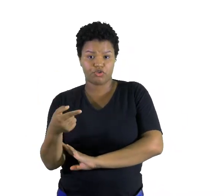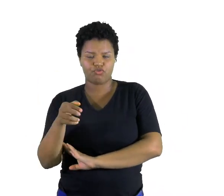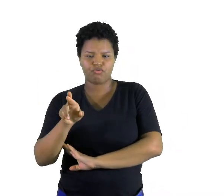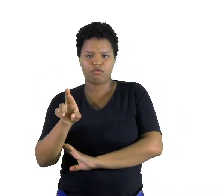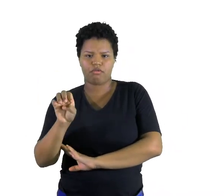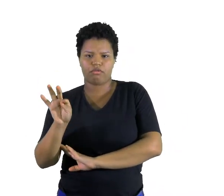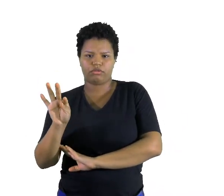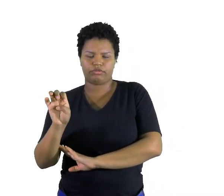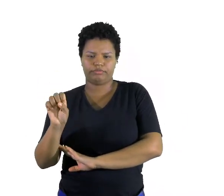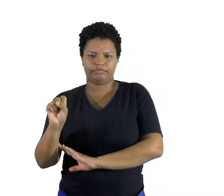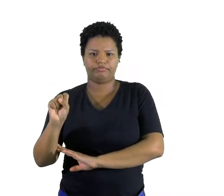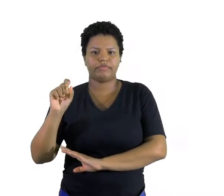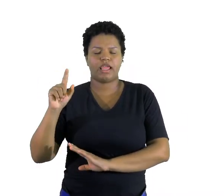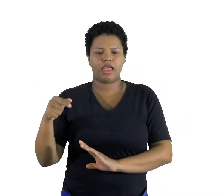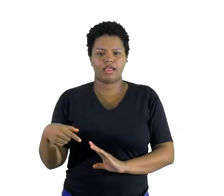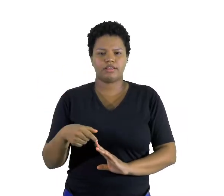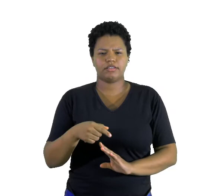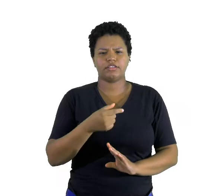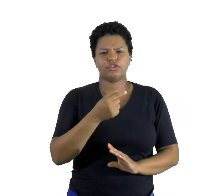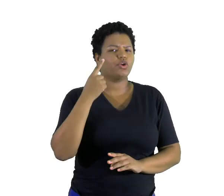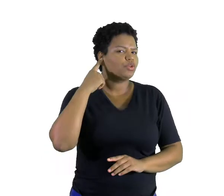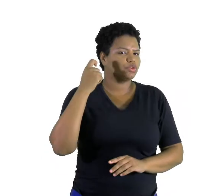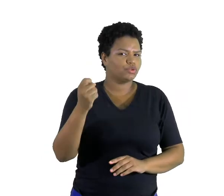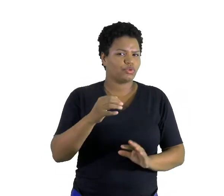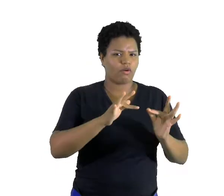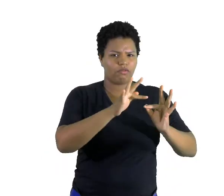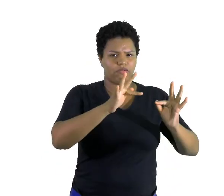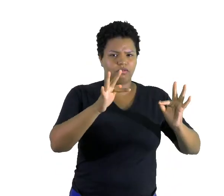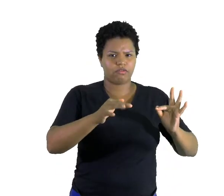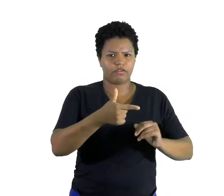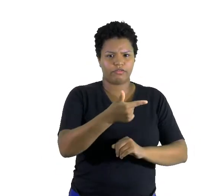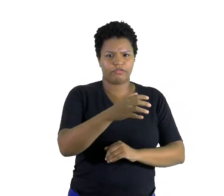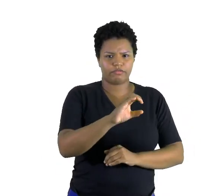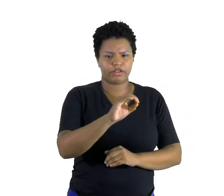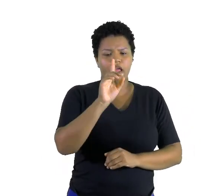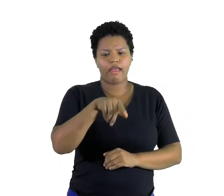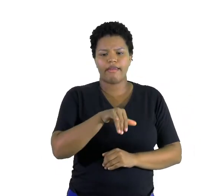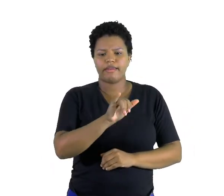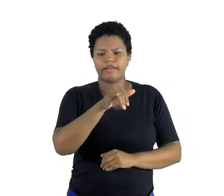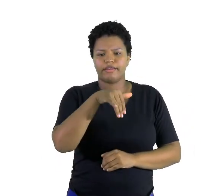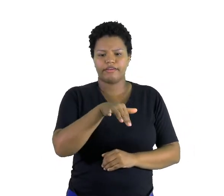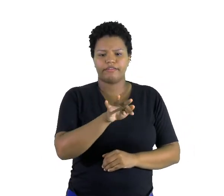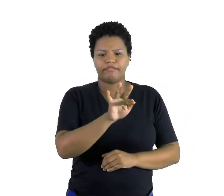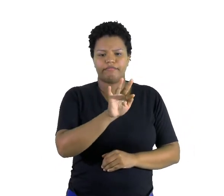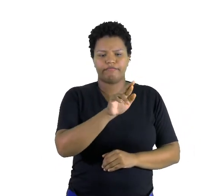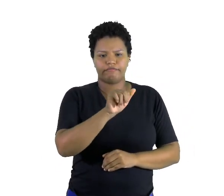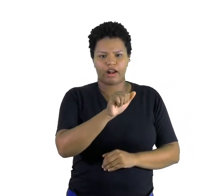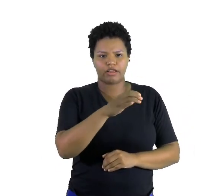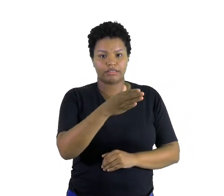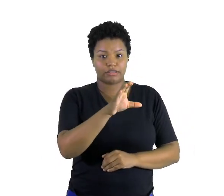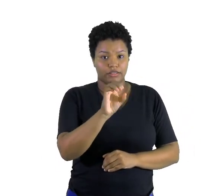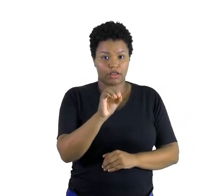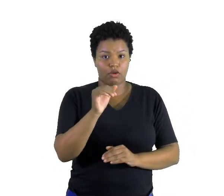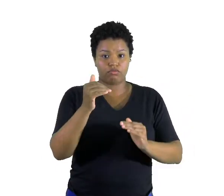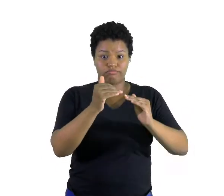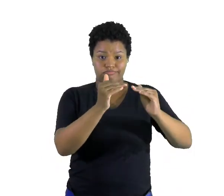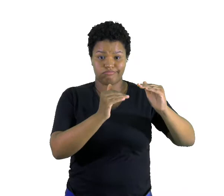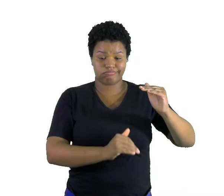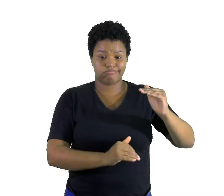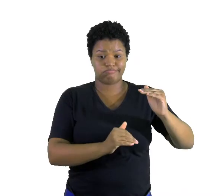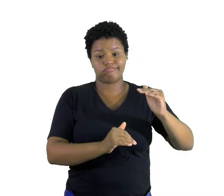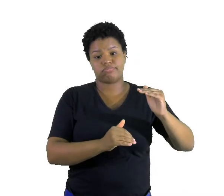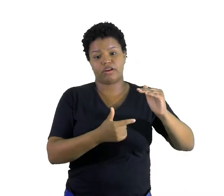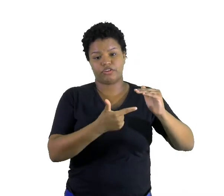com frequências de 20 Hz são chamados de infrassom. Abaixo de 20 Hz são chamados de infrassom, de